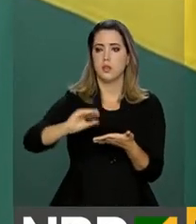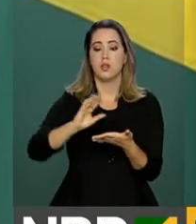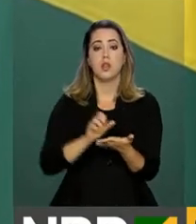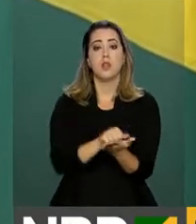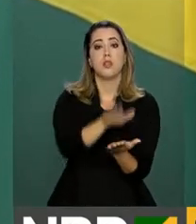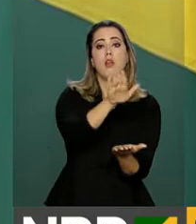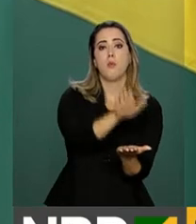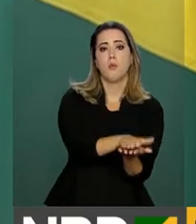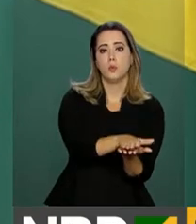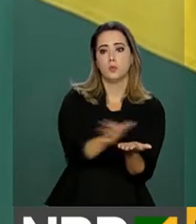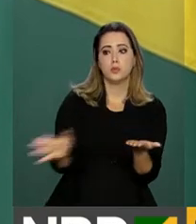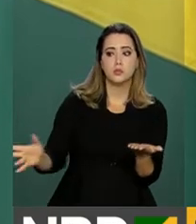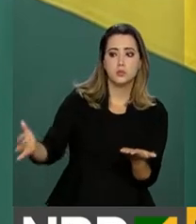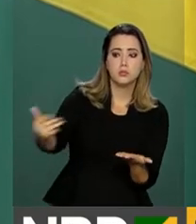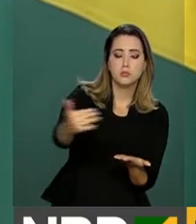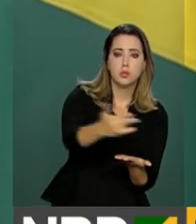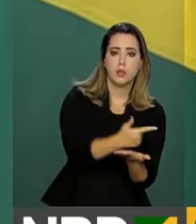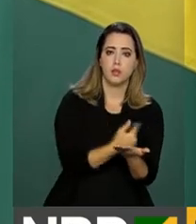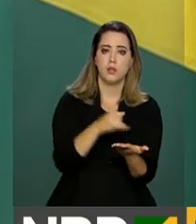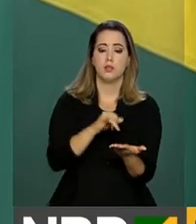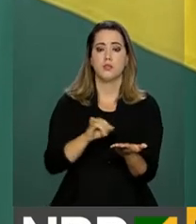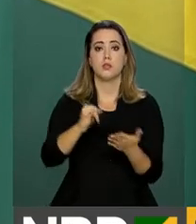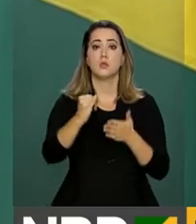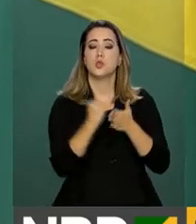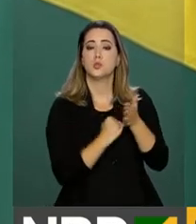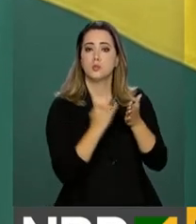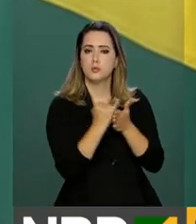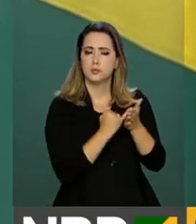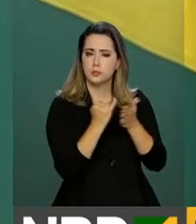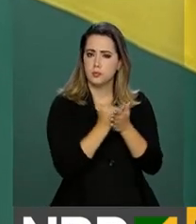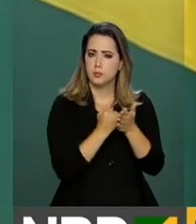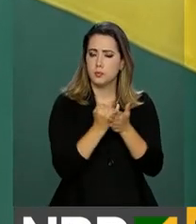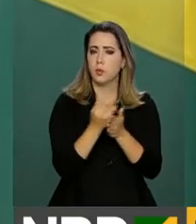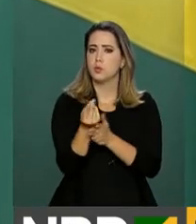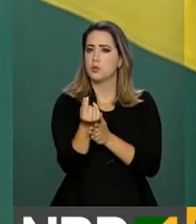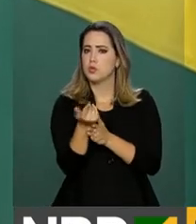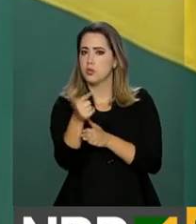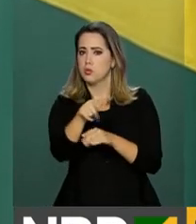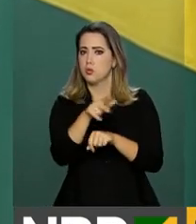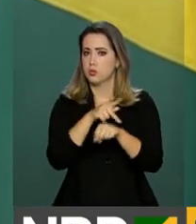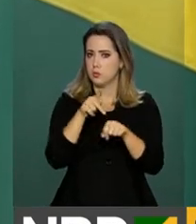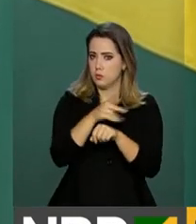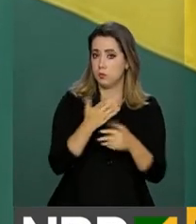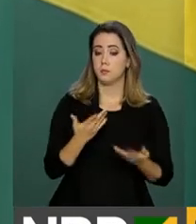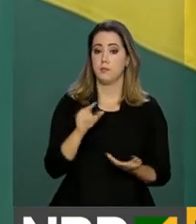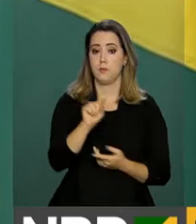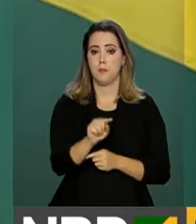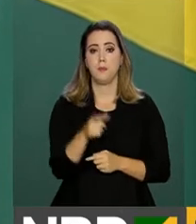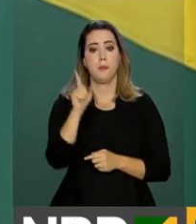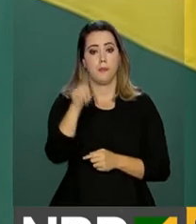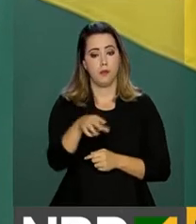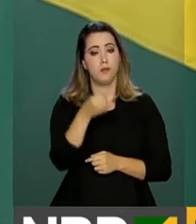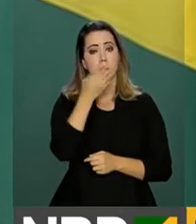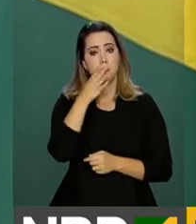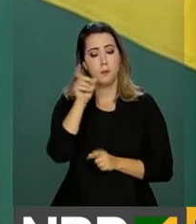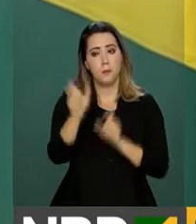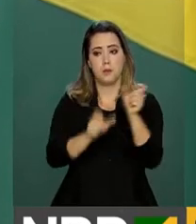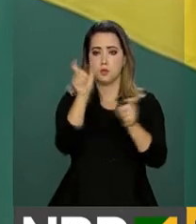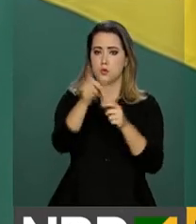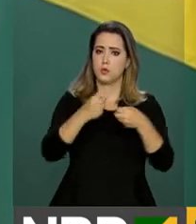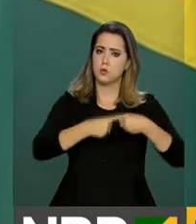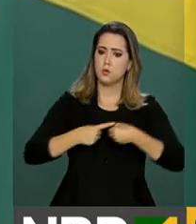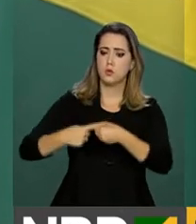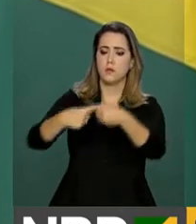com os estados e municípios que na verdade resolveu o problema de muitos municípios